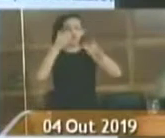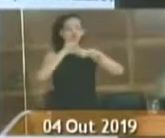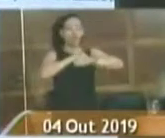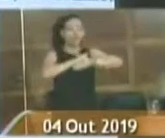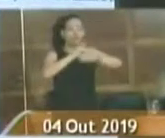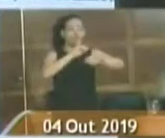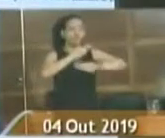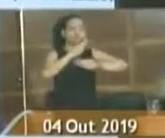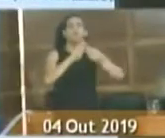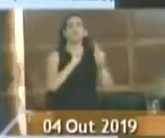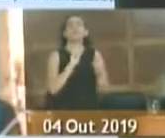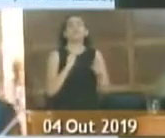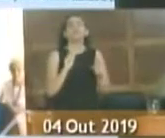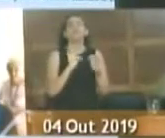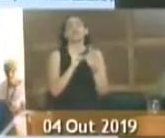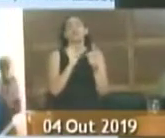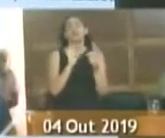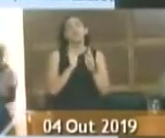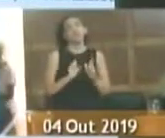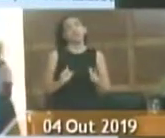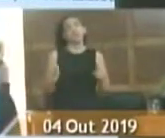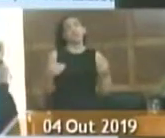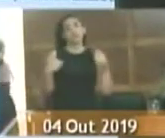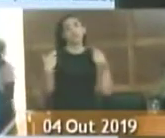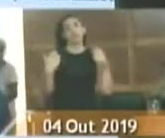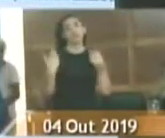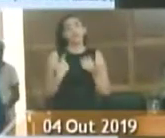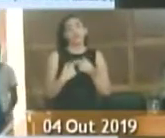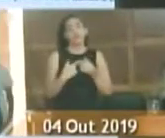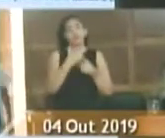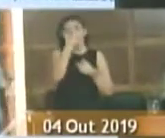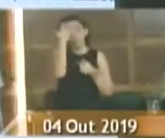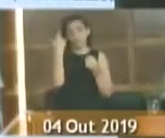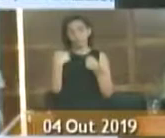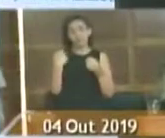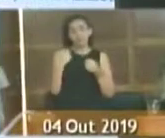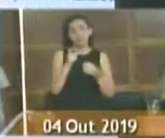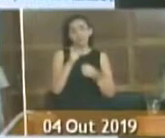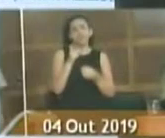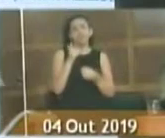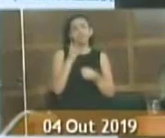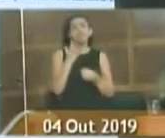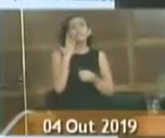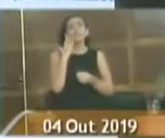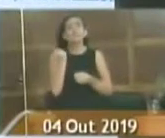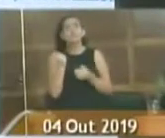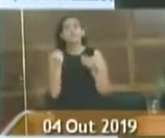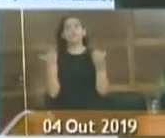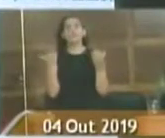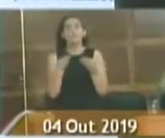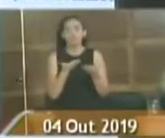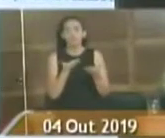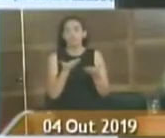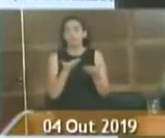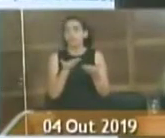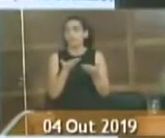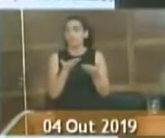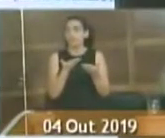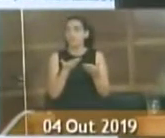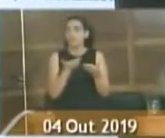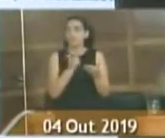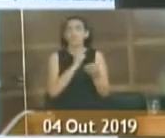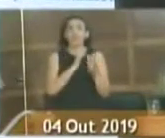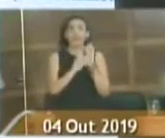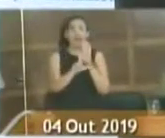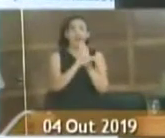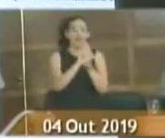para o público, a gente fica muito feliz, porque as pessoas precisam ter ciência que, hoje em dia, nós temos uma